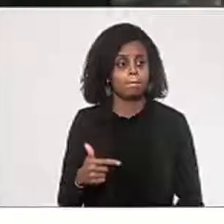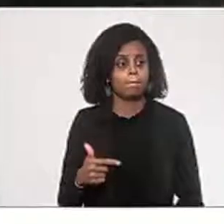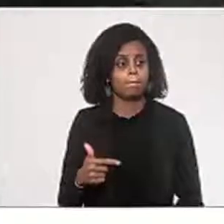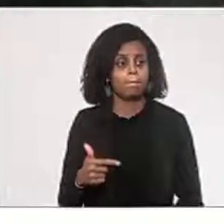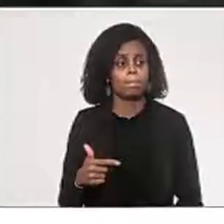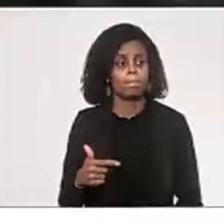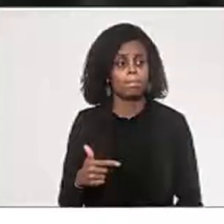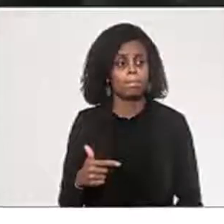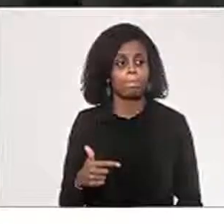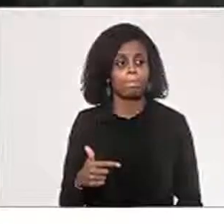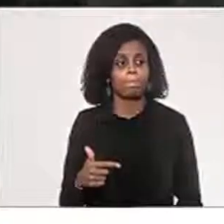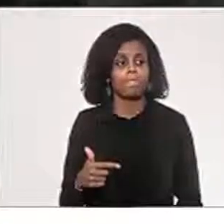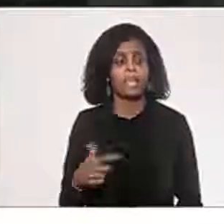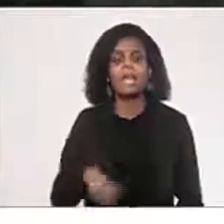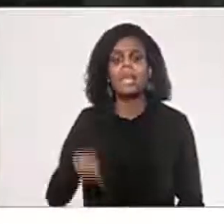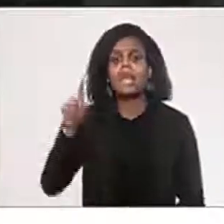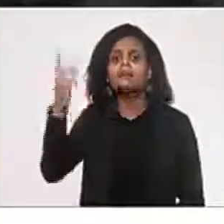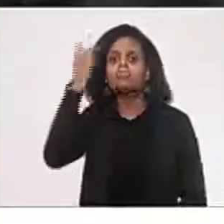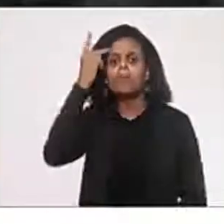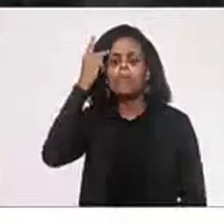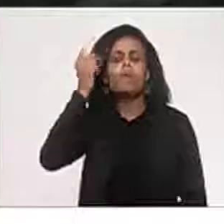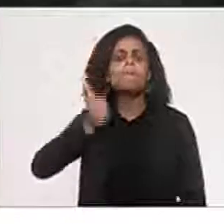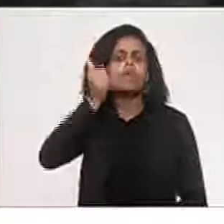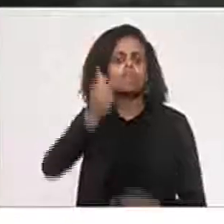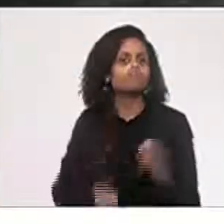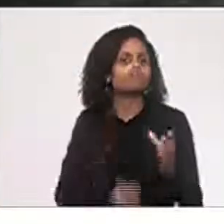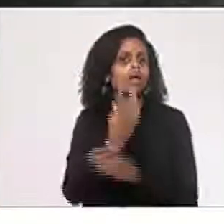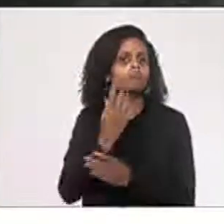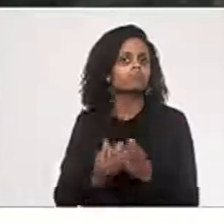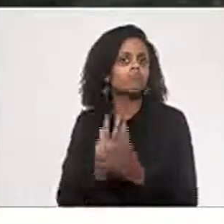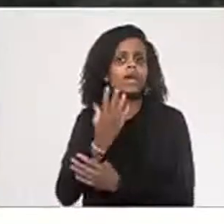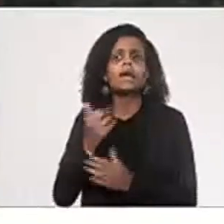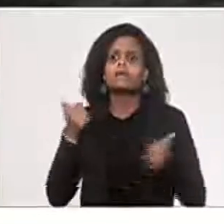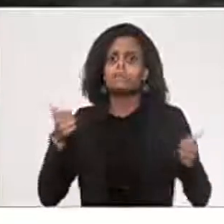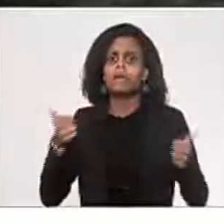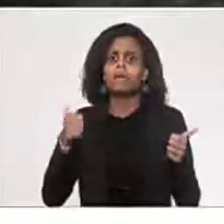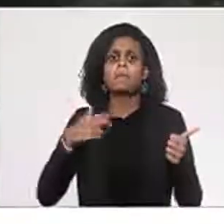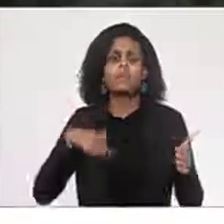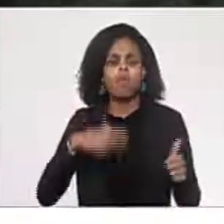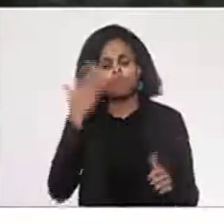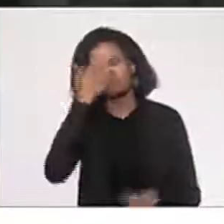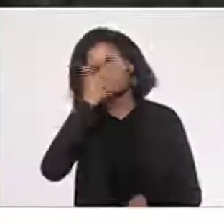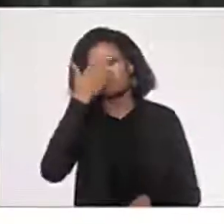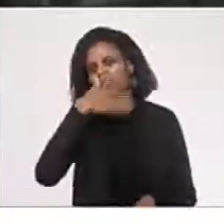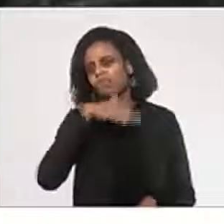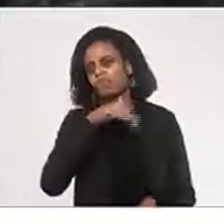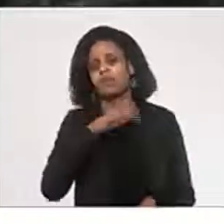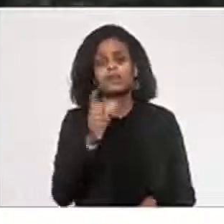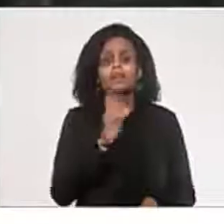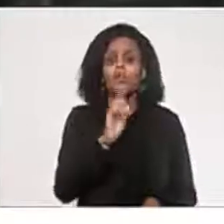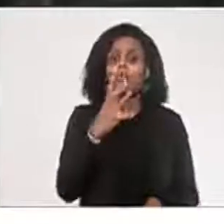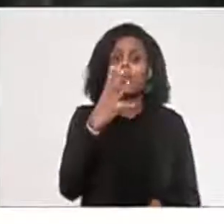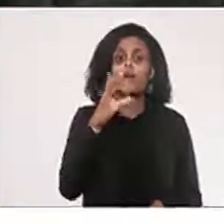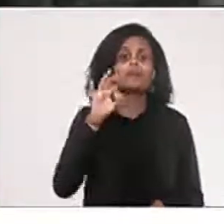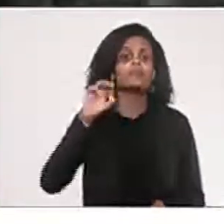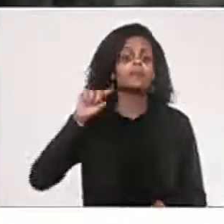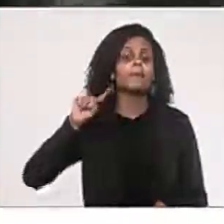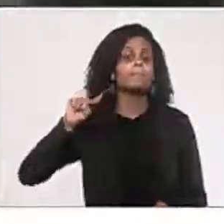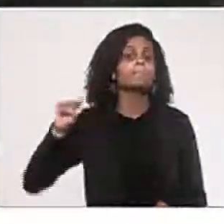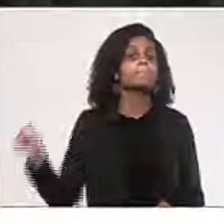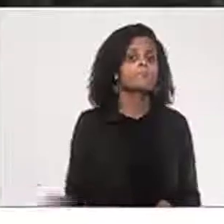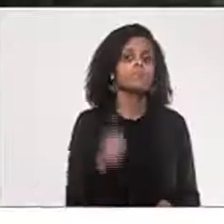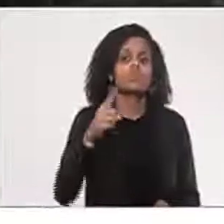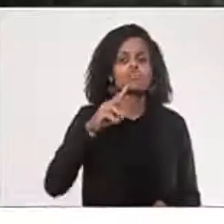maior produção é em São Paulo, mas nós não podemos ficar aqui fazendo vista grossa com 40 milhões de litros de